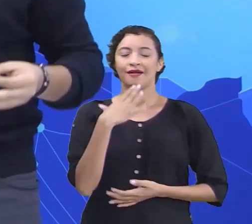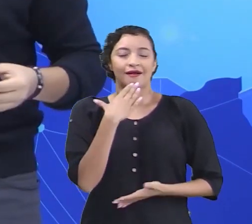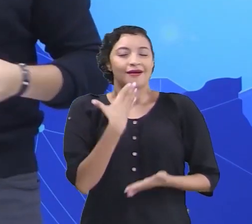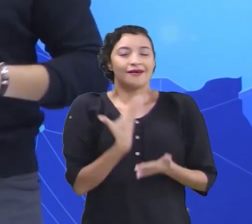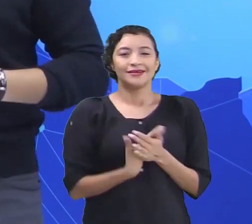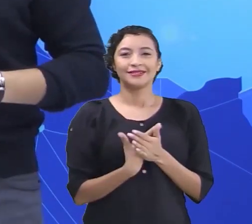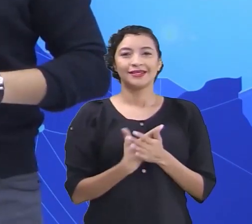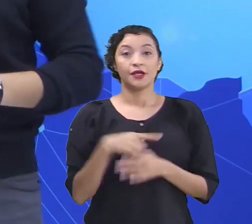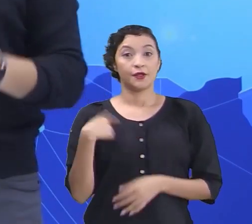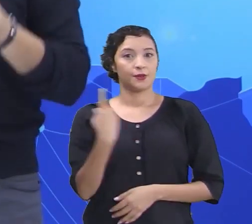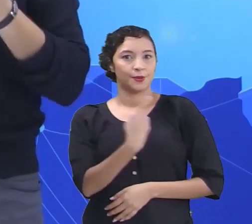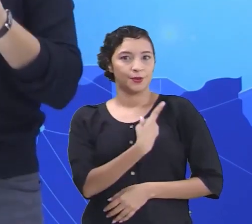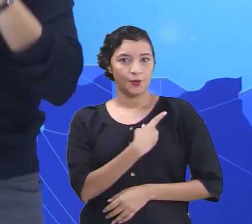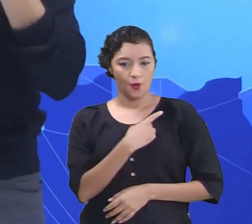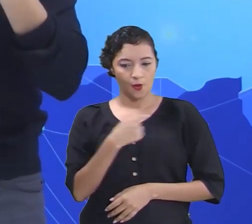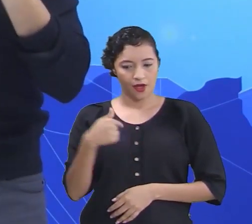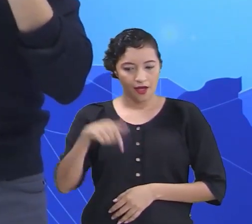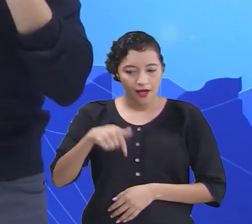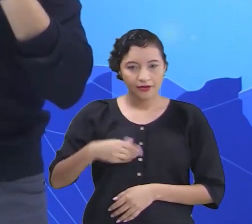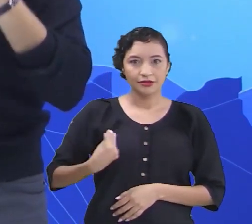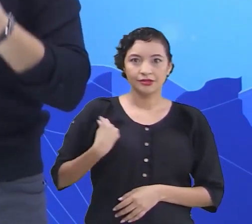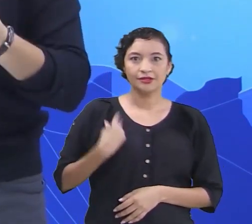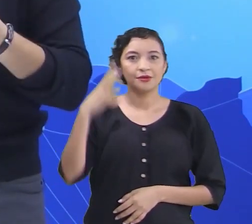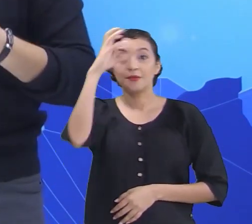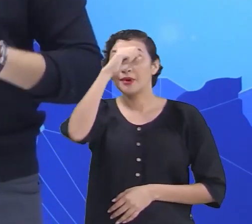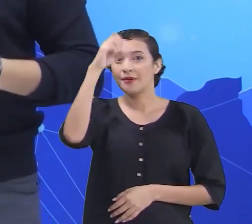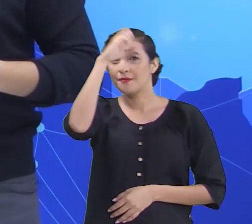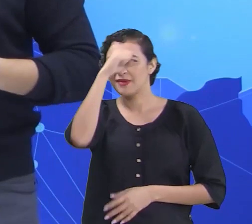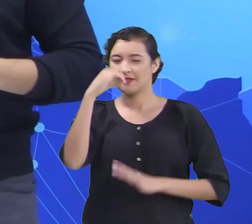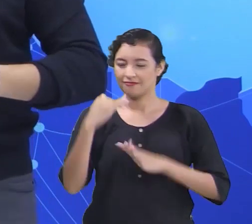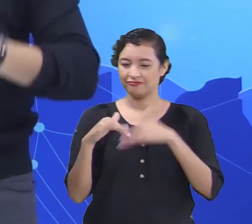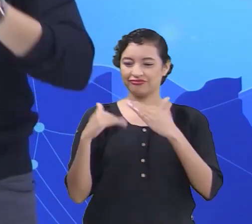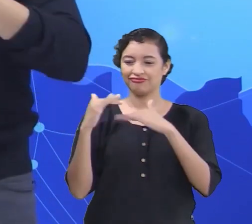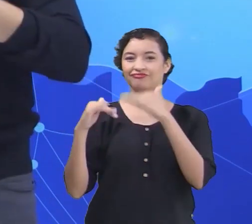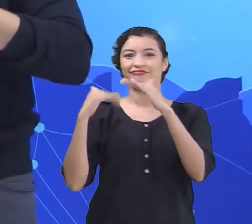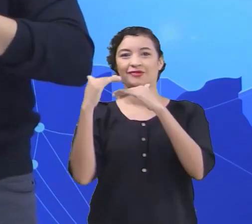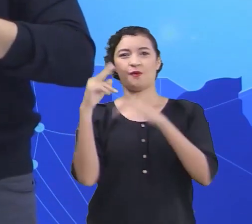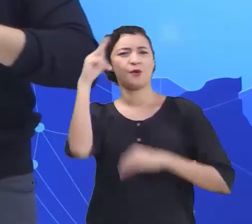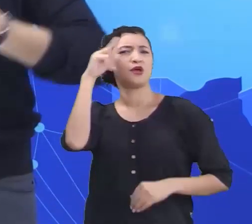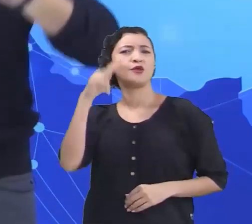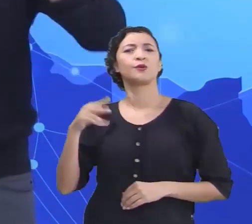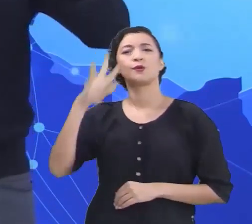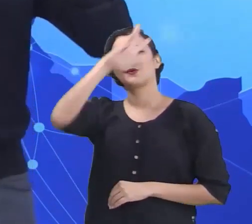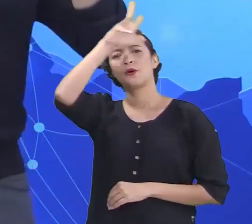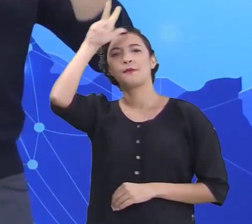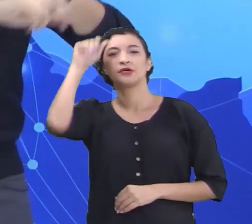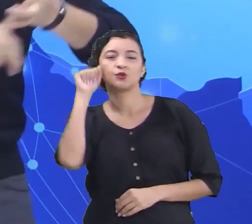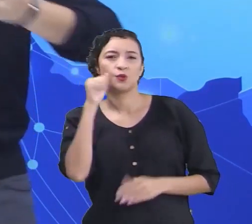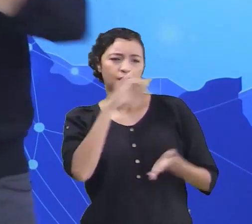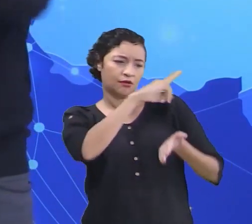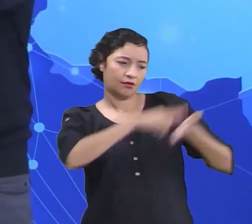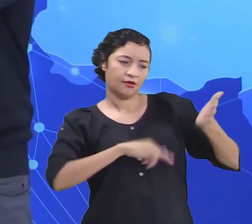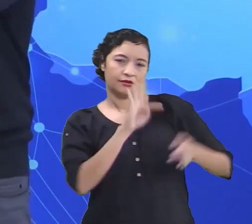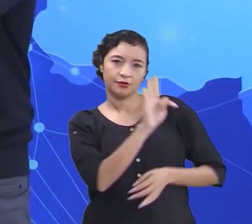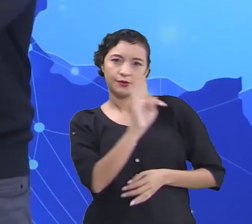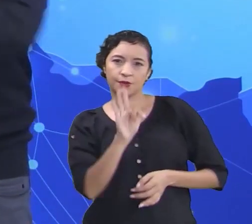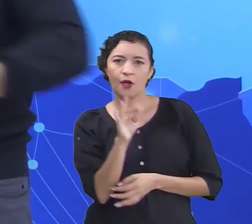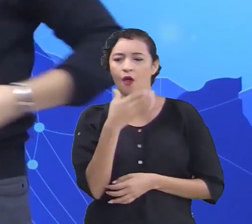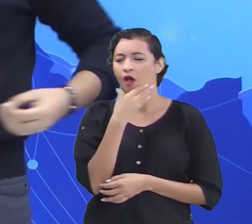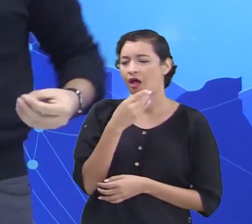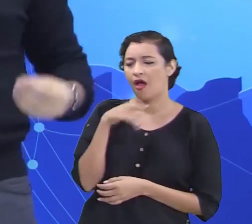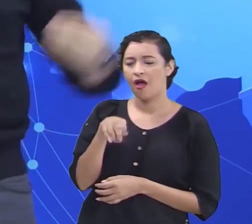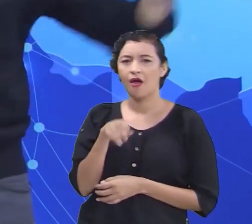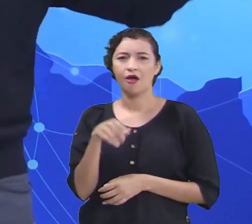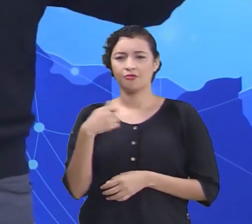nós estamos para aprender ainda mais sobre isso. Sobre a história do Amazonas, Tratado de Tordesilhas, Francisco de